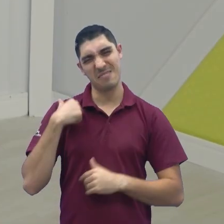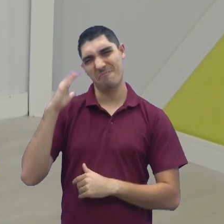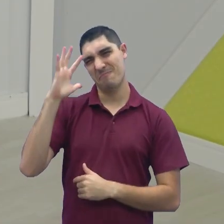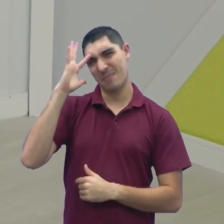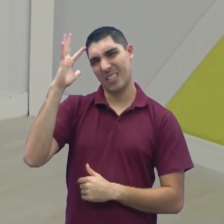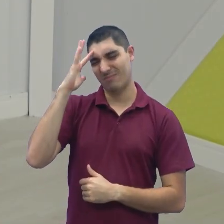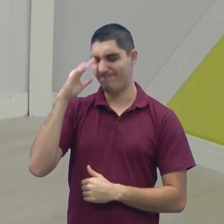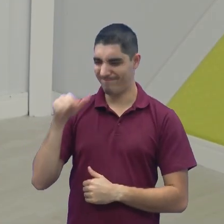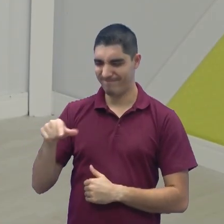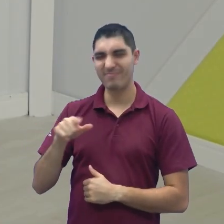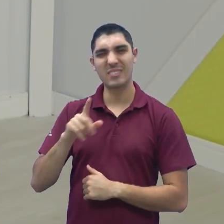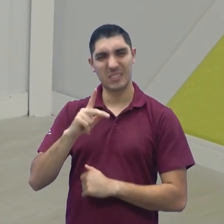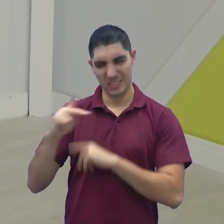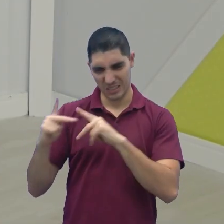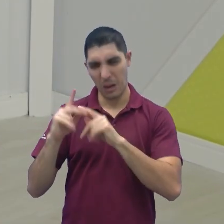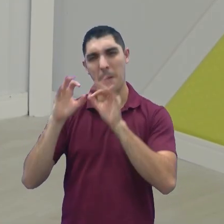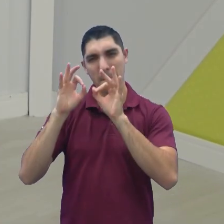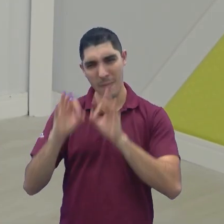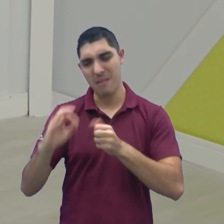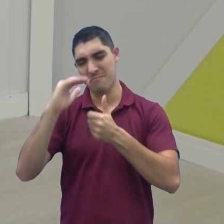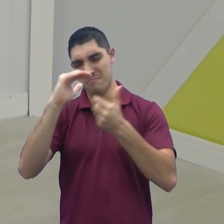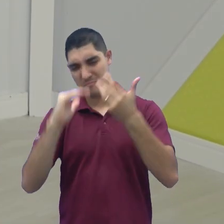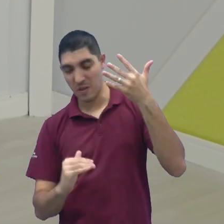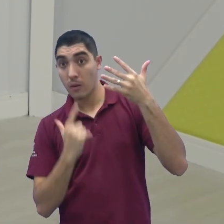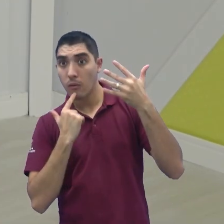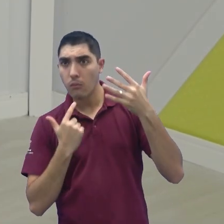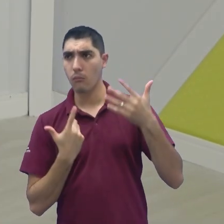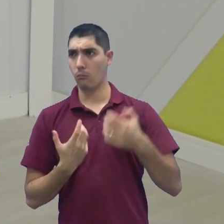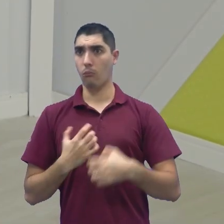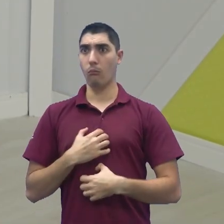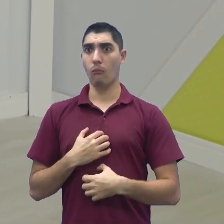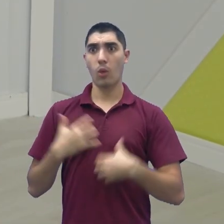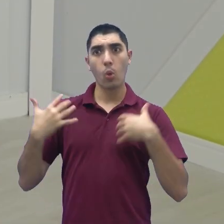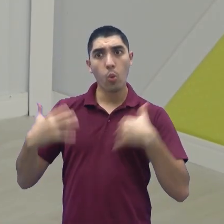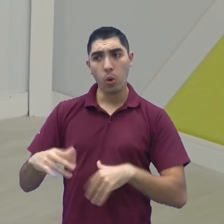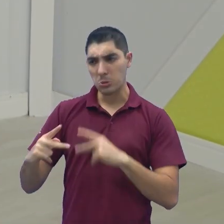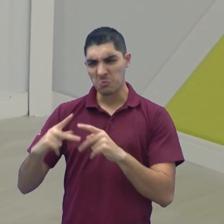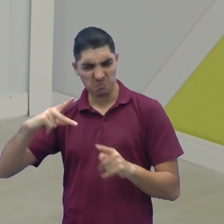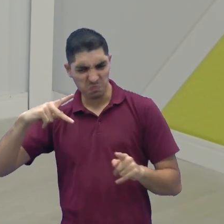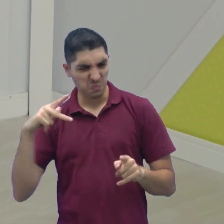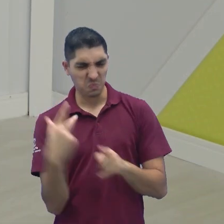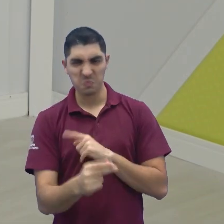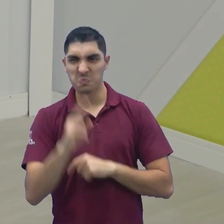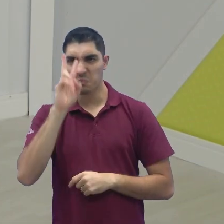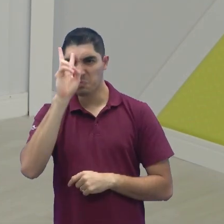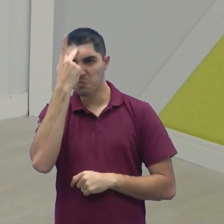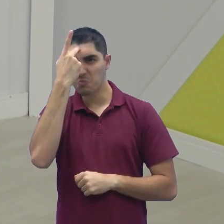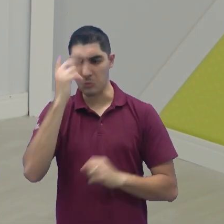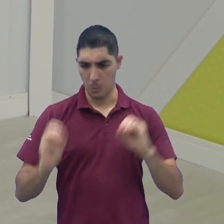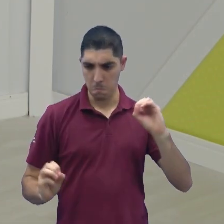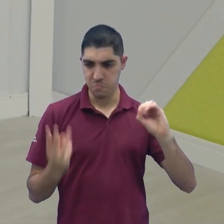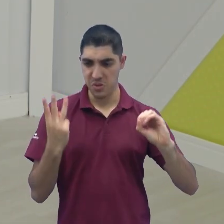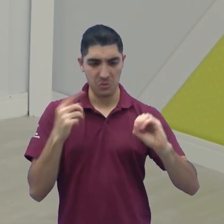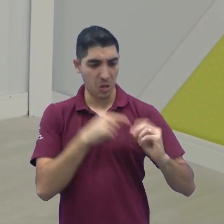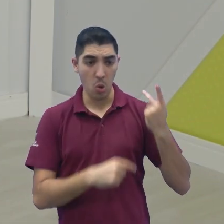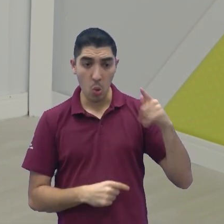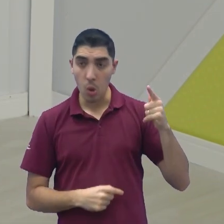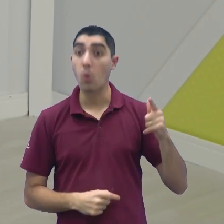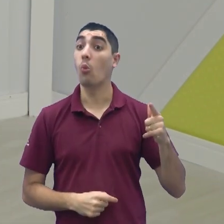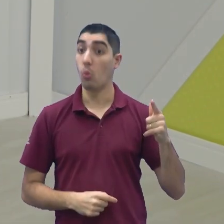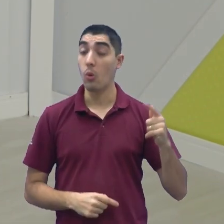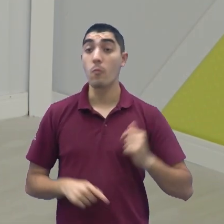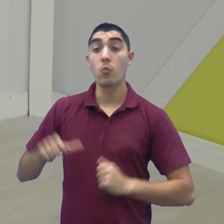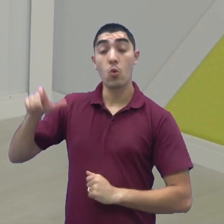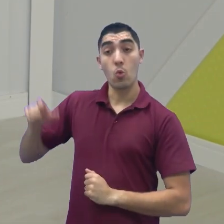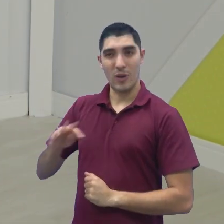voltar para a zona de rebaixamento. E não é que o São José deu a volta por cima, eu acho que a derrota para o Monte Carmelo realmente mexeu. O Flavinho falou